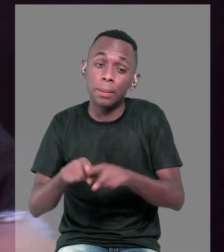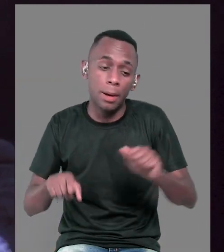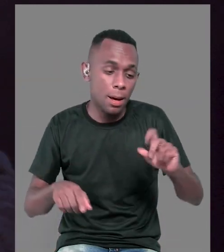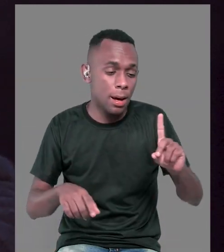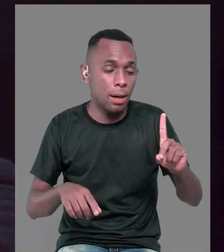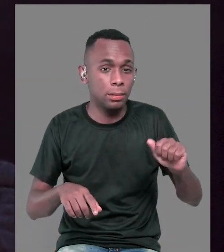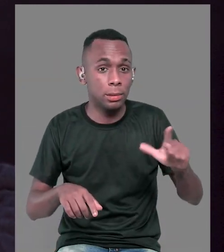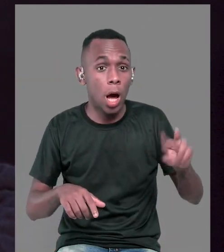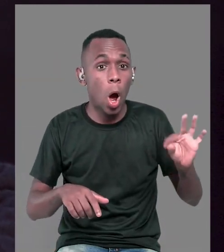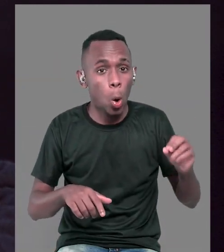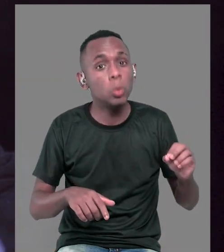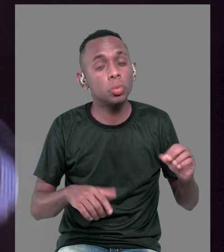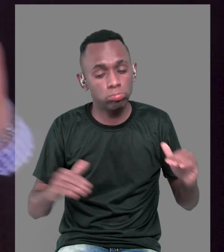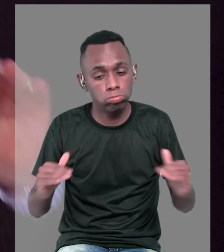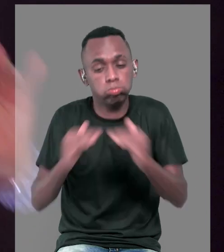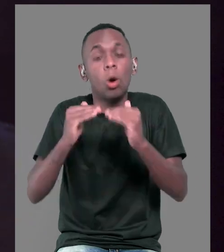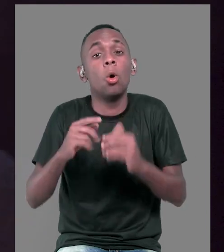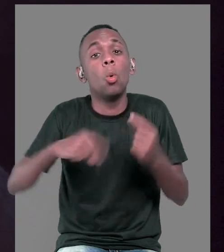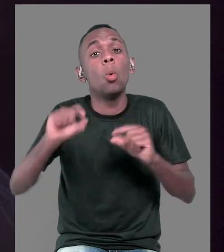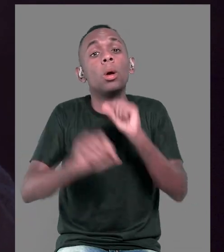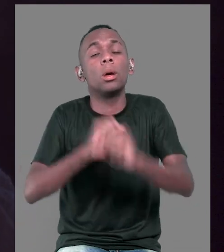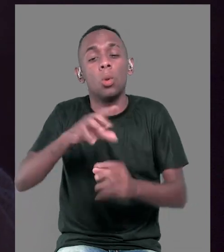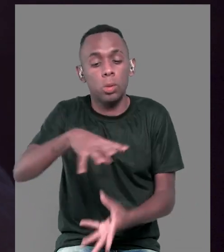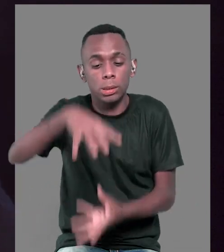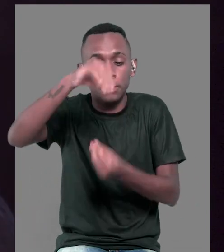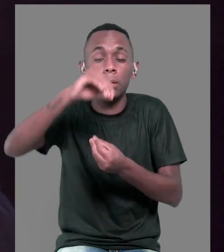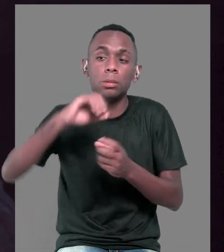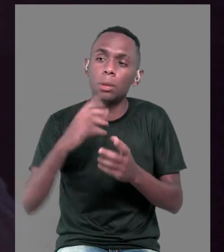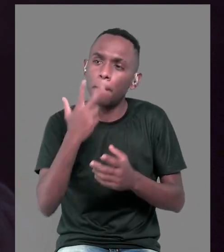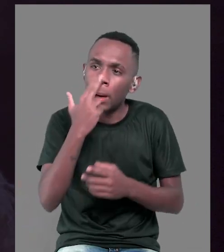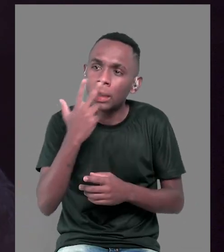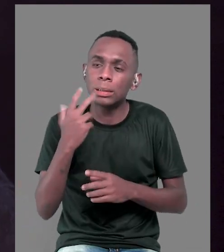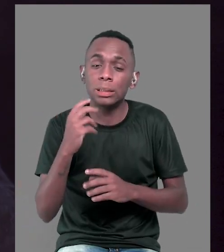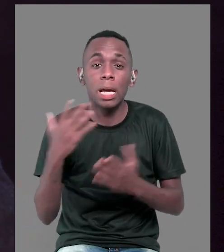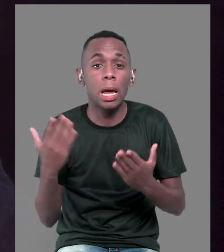passagem, que o espírito estava se tornando algo